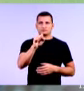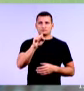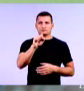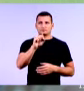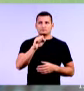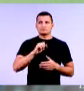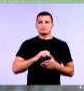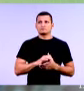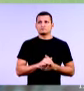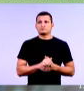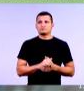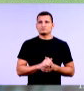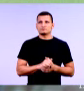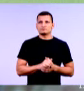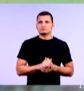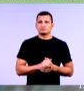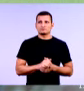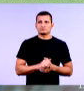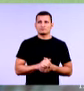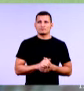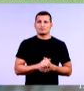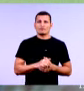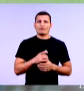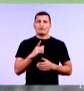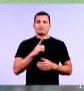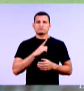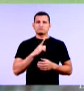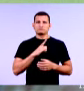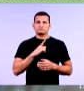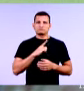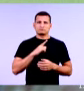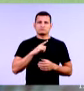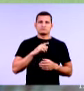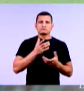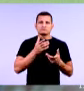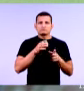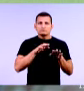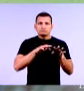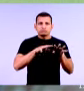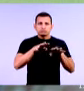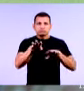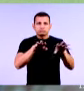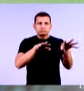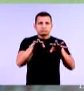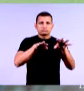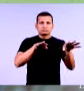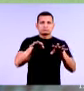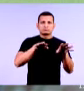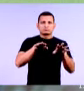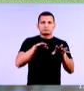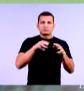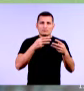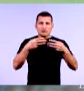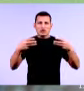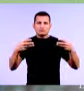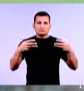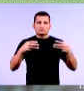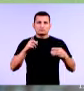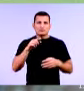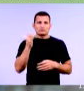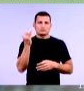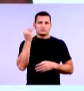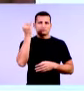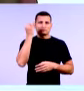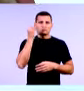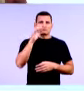intermediários que estabelecem as rotas dos dados na rede. Muito importante esse conceito. Os